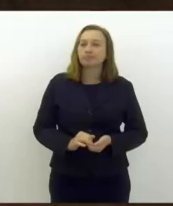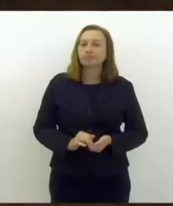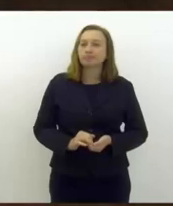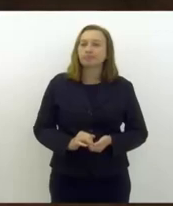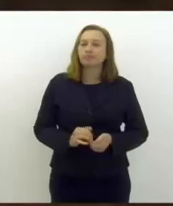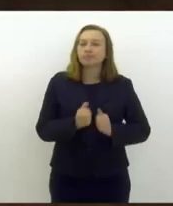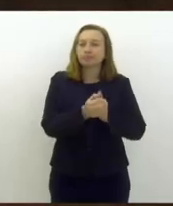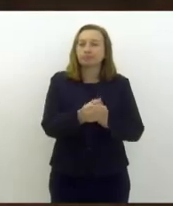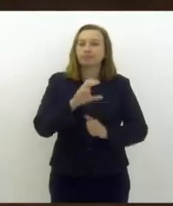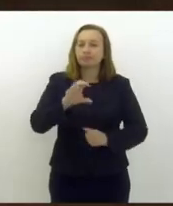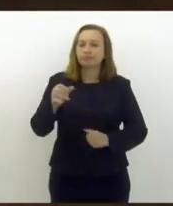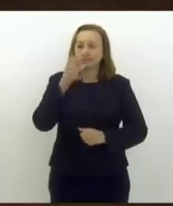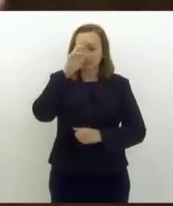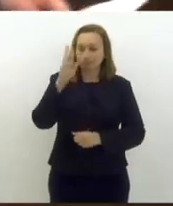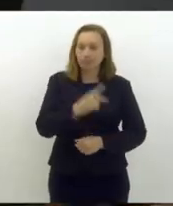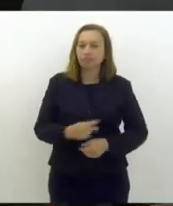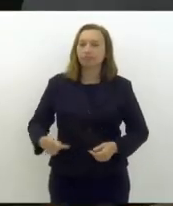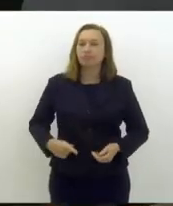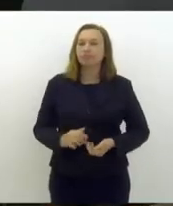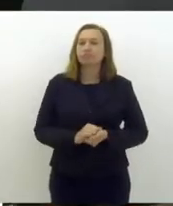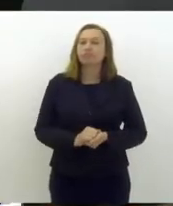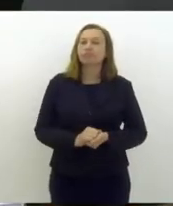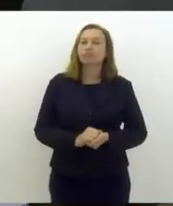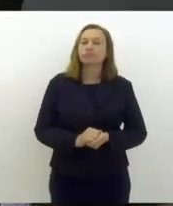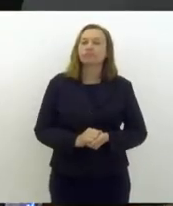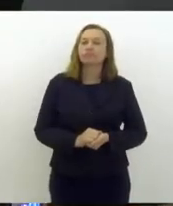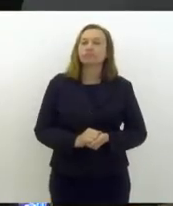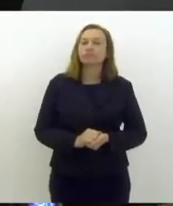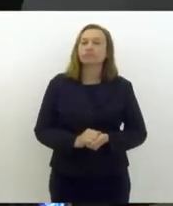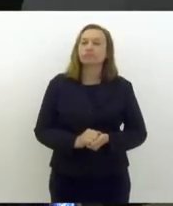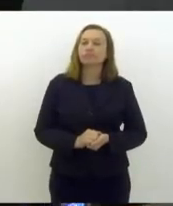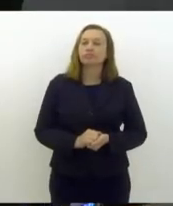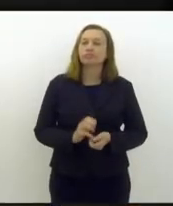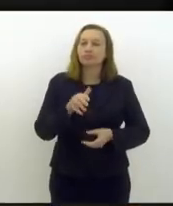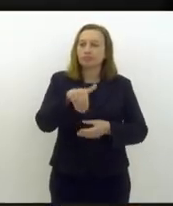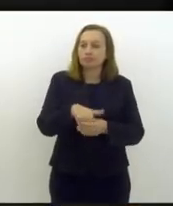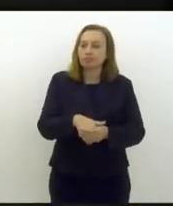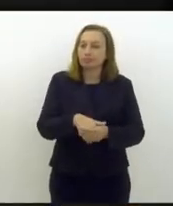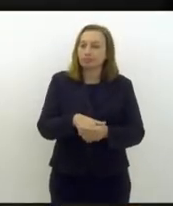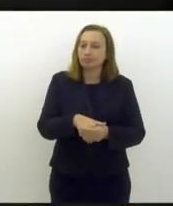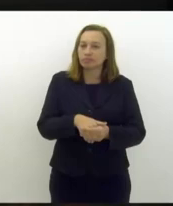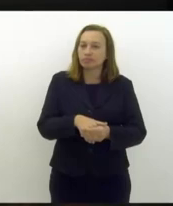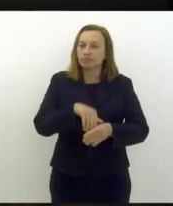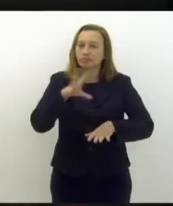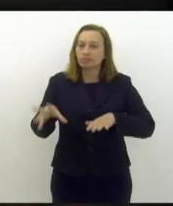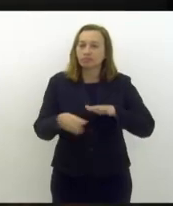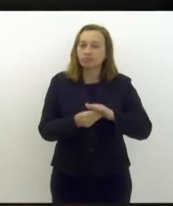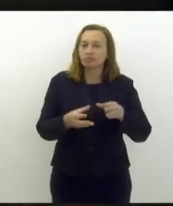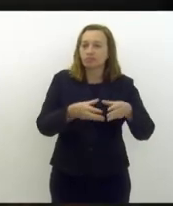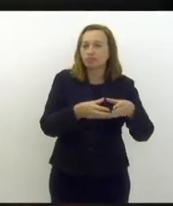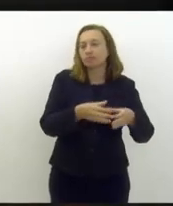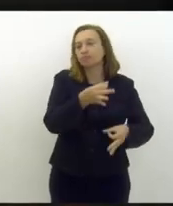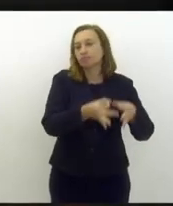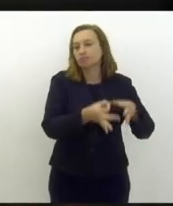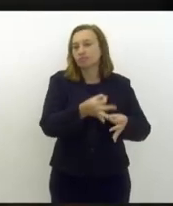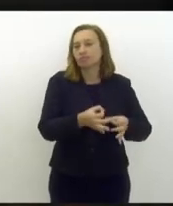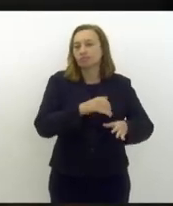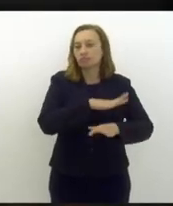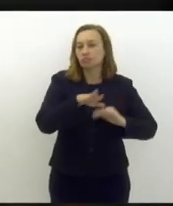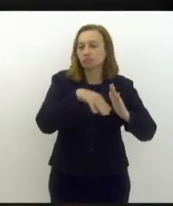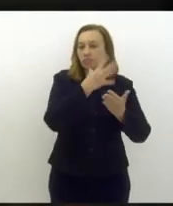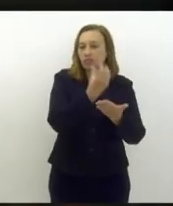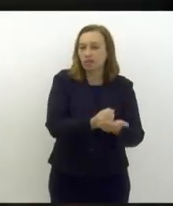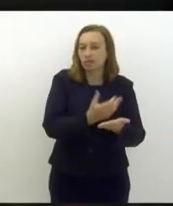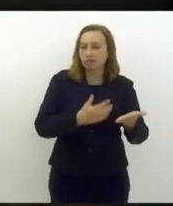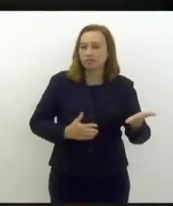senhor presidente acompanha ccj com os pareceres emitidos em votação a emenda da comissão de constituição e justiça senhores